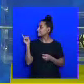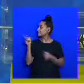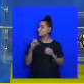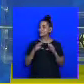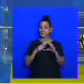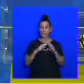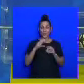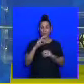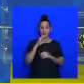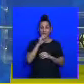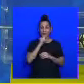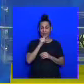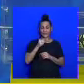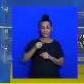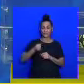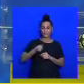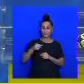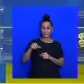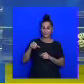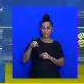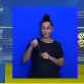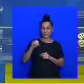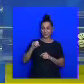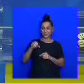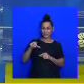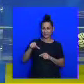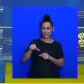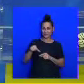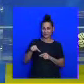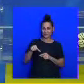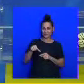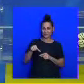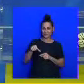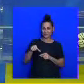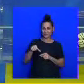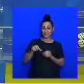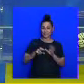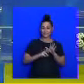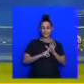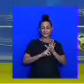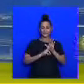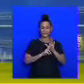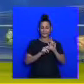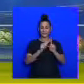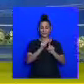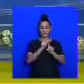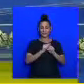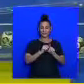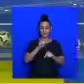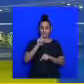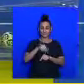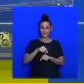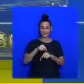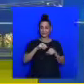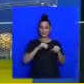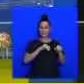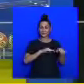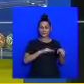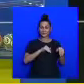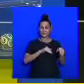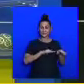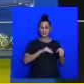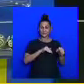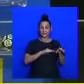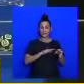Bola laranja, número 09. Laranja 09 e o mês correspondente é